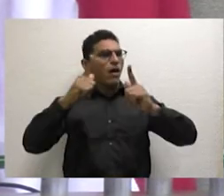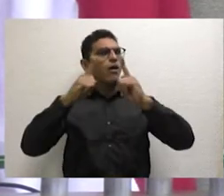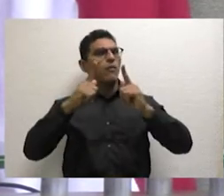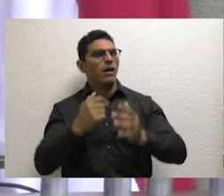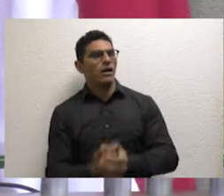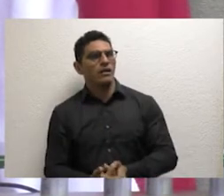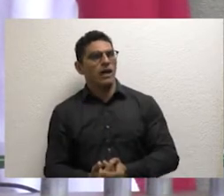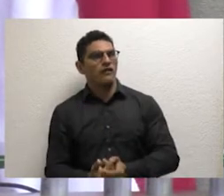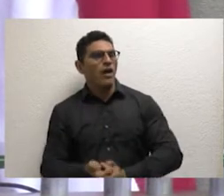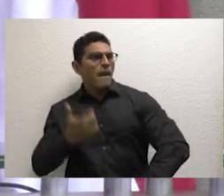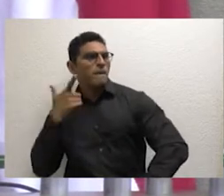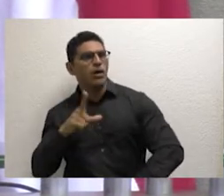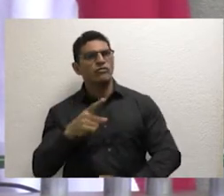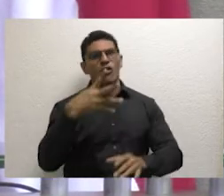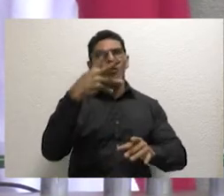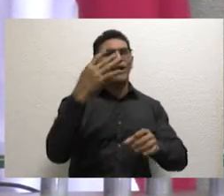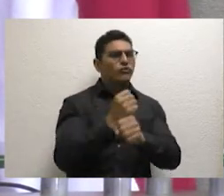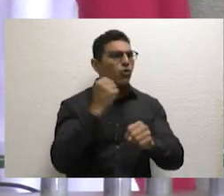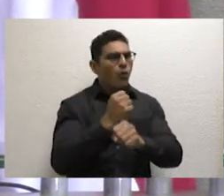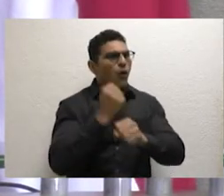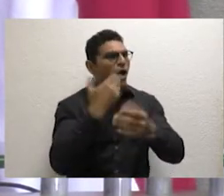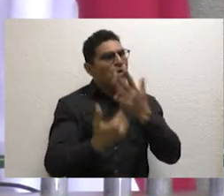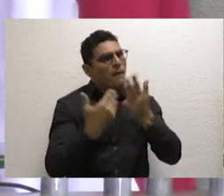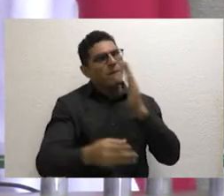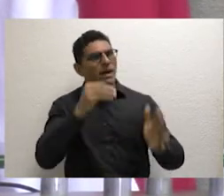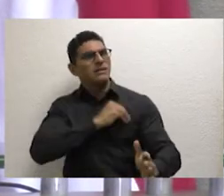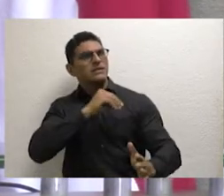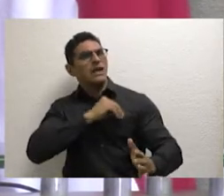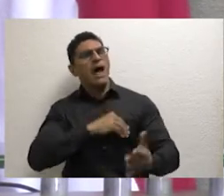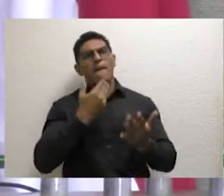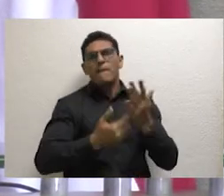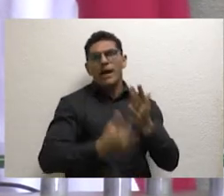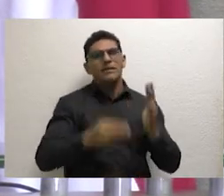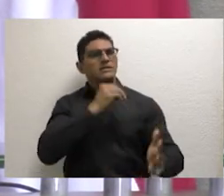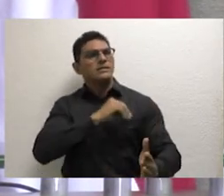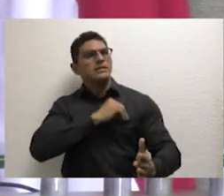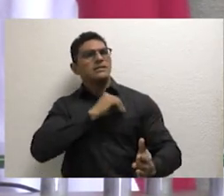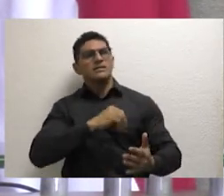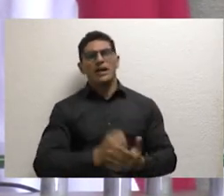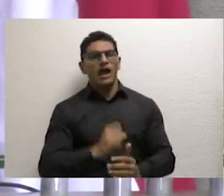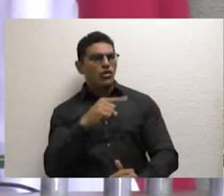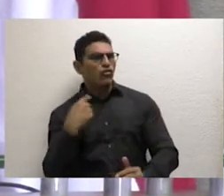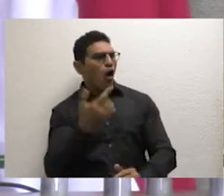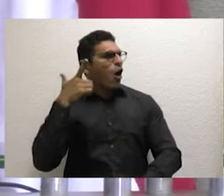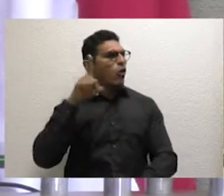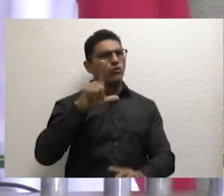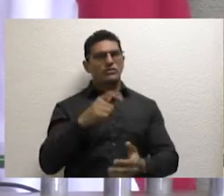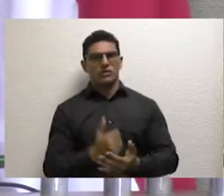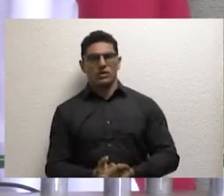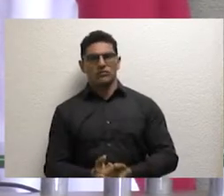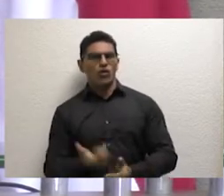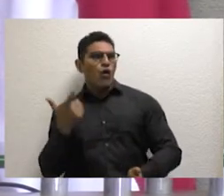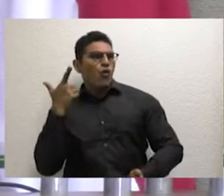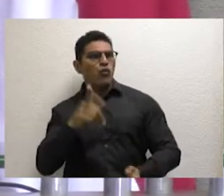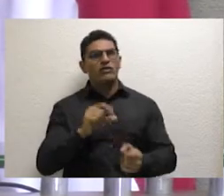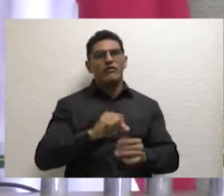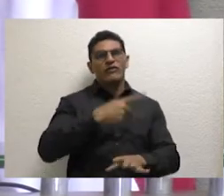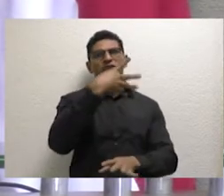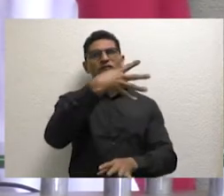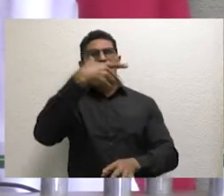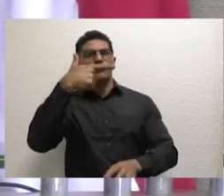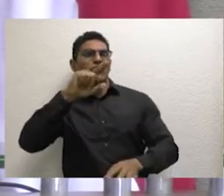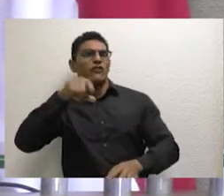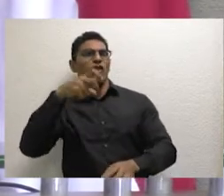para recuperar quatro anos de perdas salariais perdas salariais que nós conseguimos recompor em 24